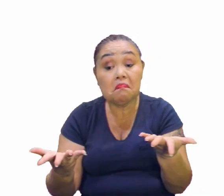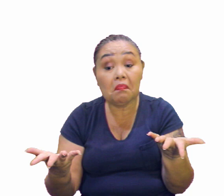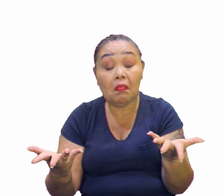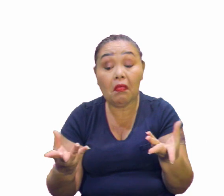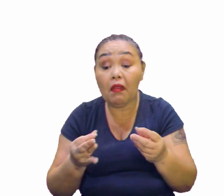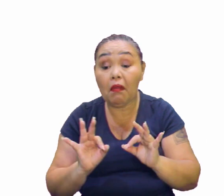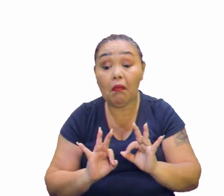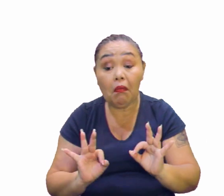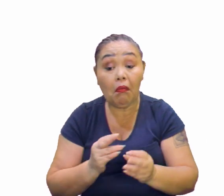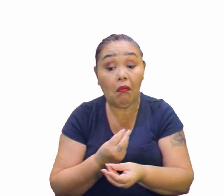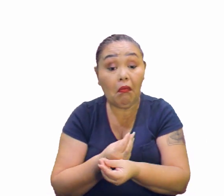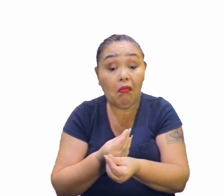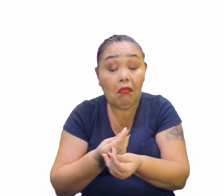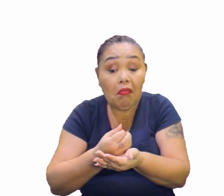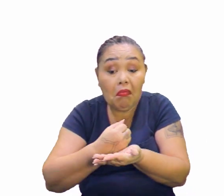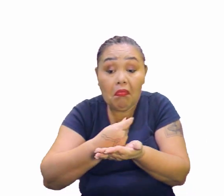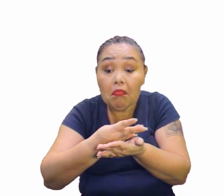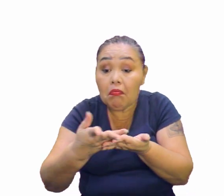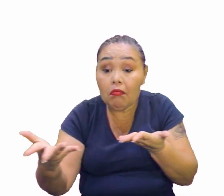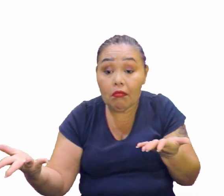devastada, ok?